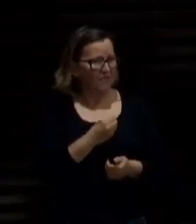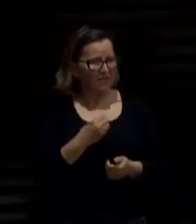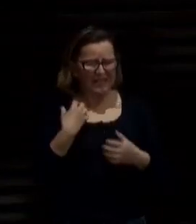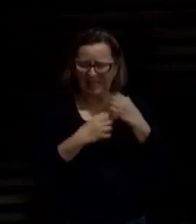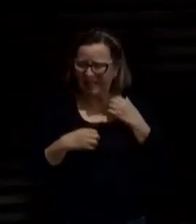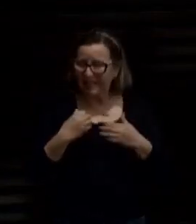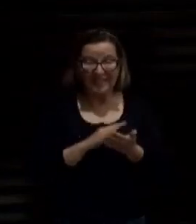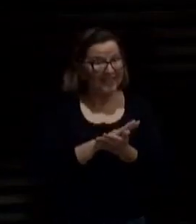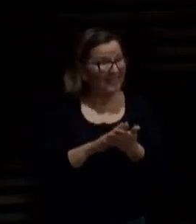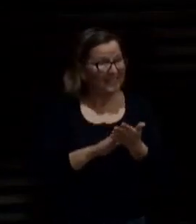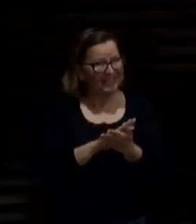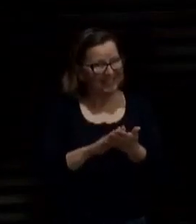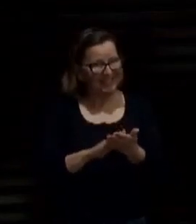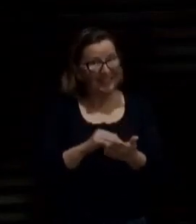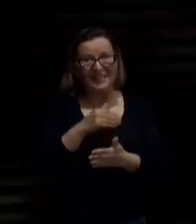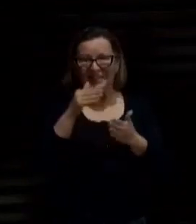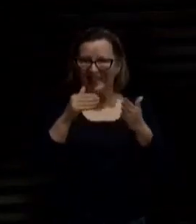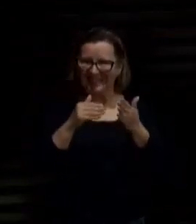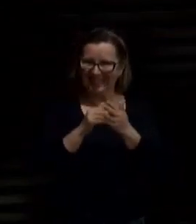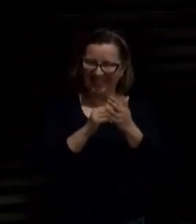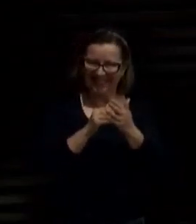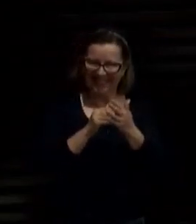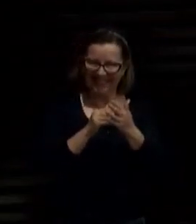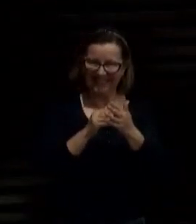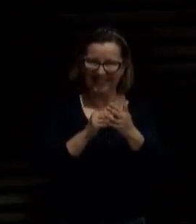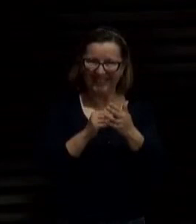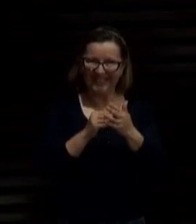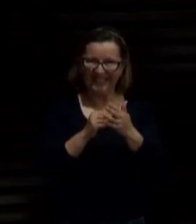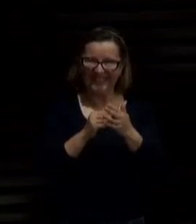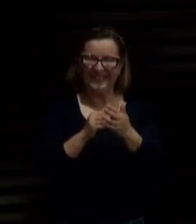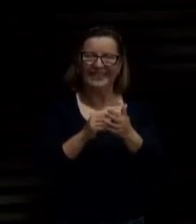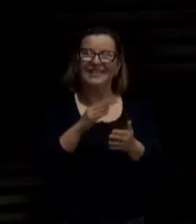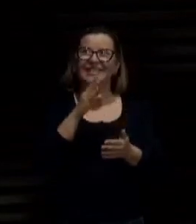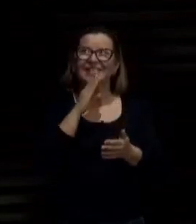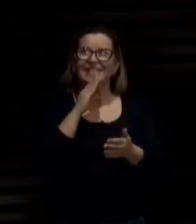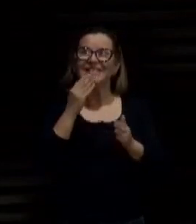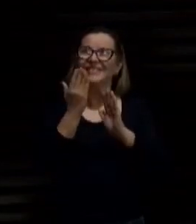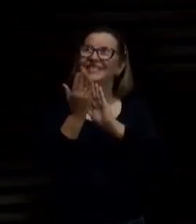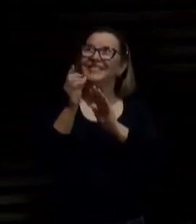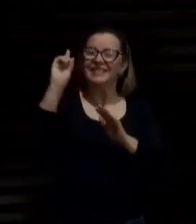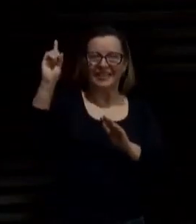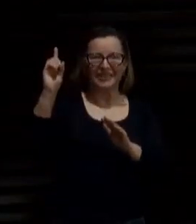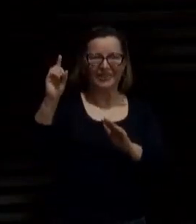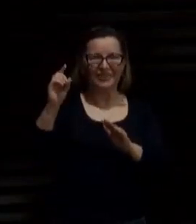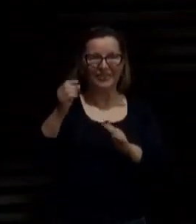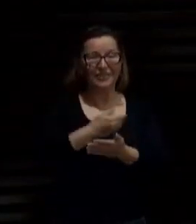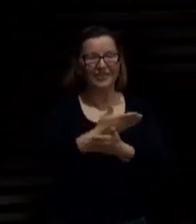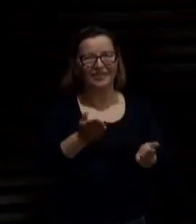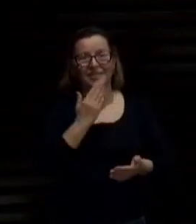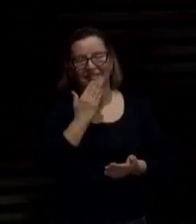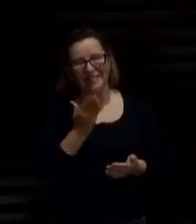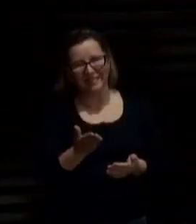coisa alguma. Em tudo, porém, sejam conhecidas diante de Deus as vossas